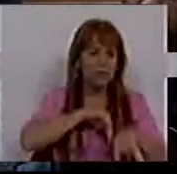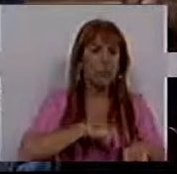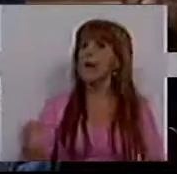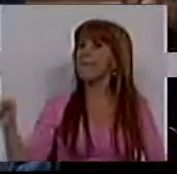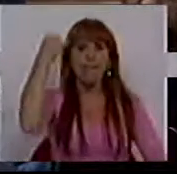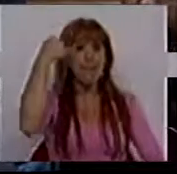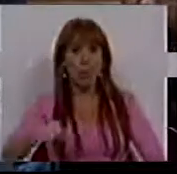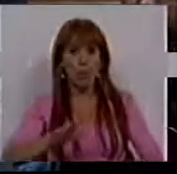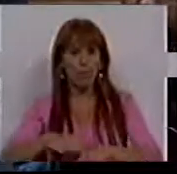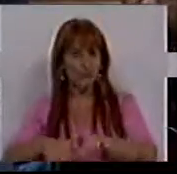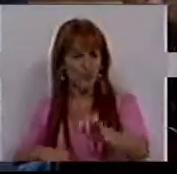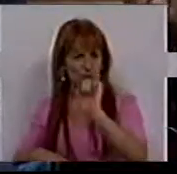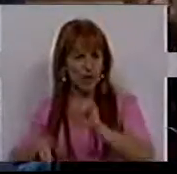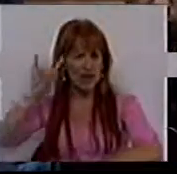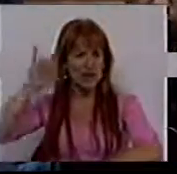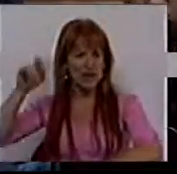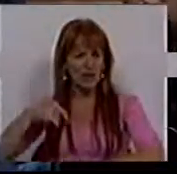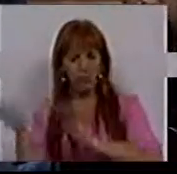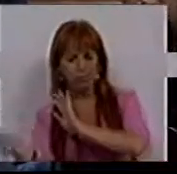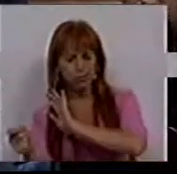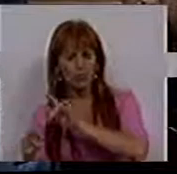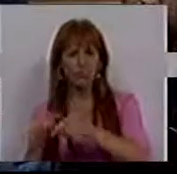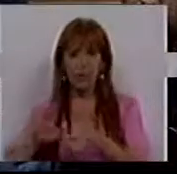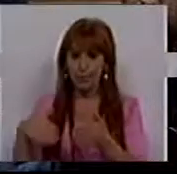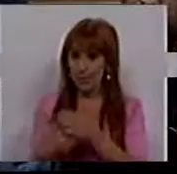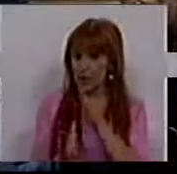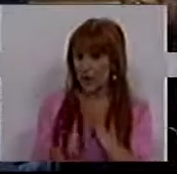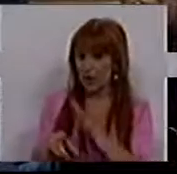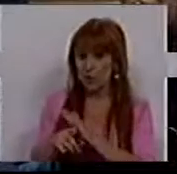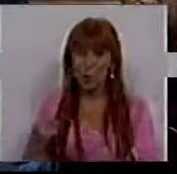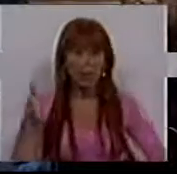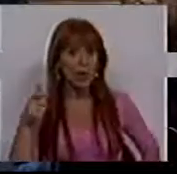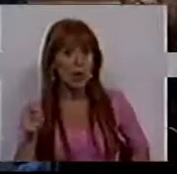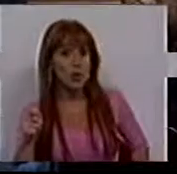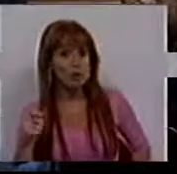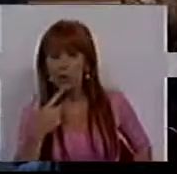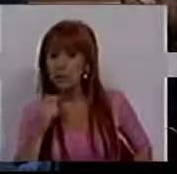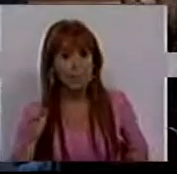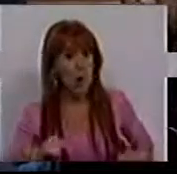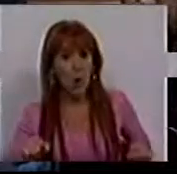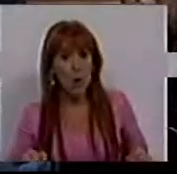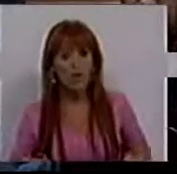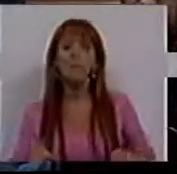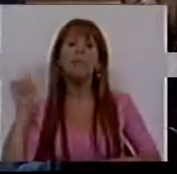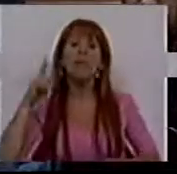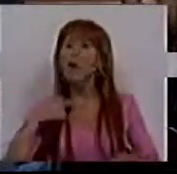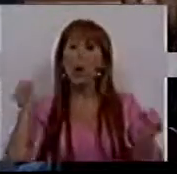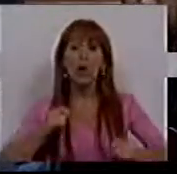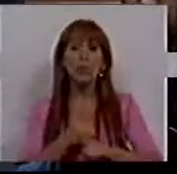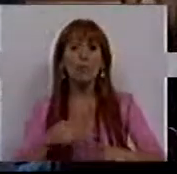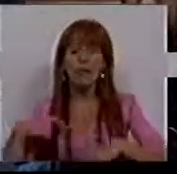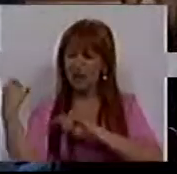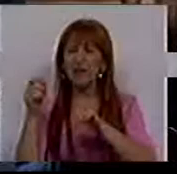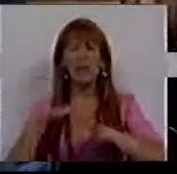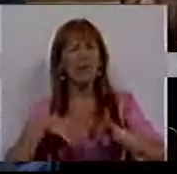não. Com esta ideia subjacente a esta proposta de lei, o Bloco de Esquerda não concorda e, sobretudo, não concordamos que